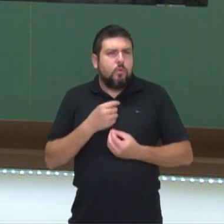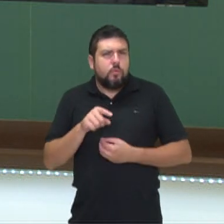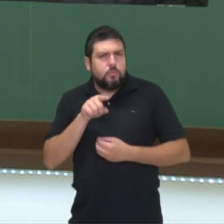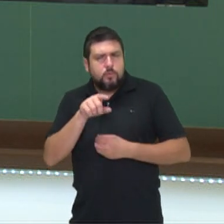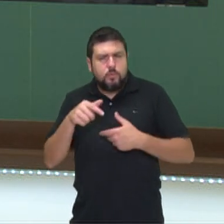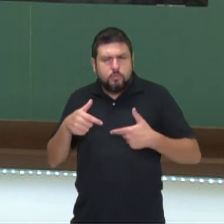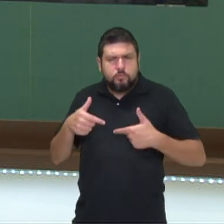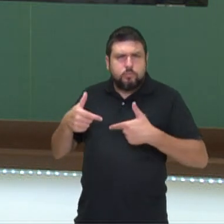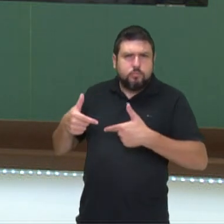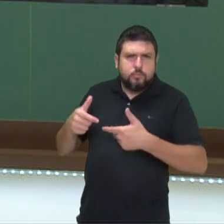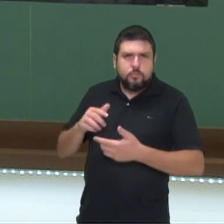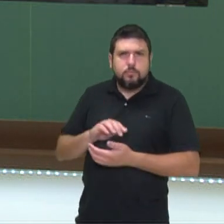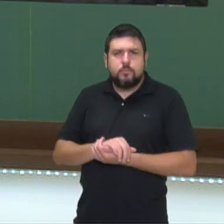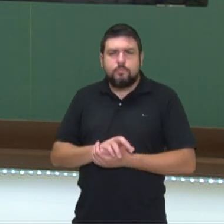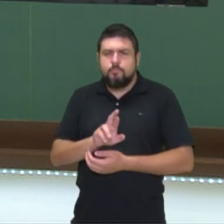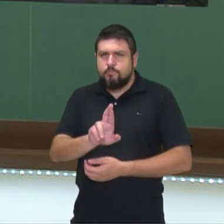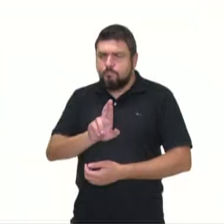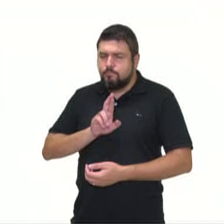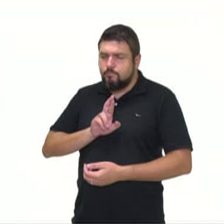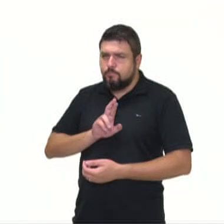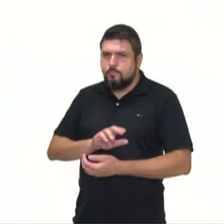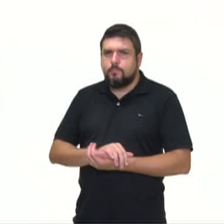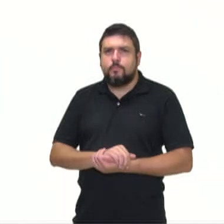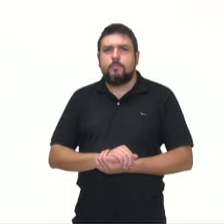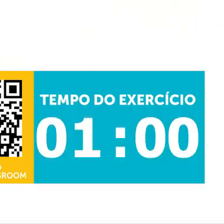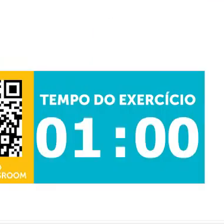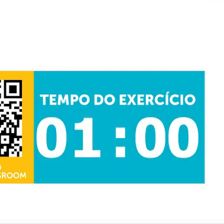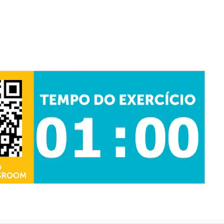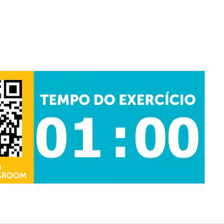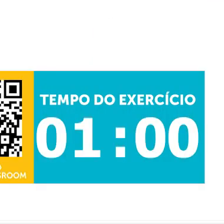dessa forma? Responda.